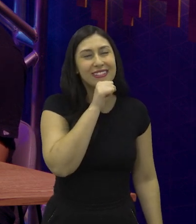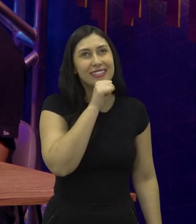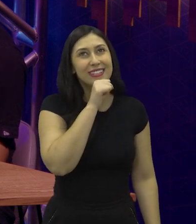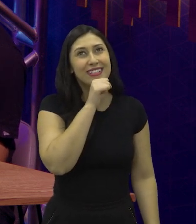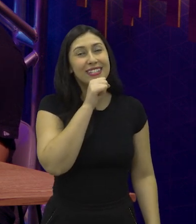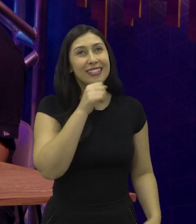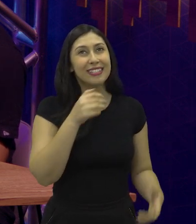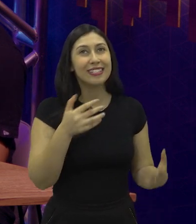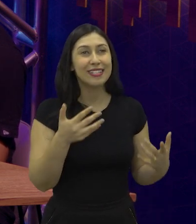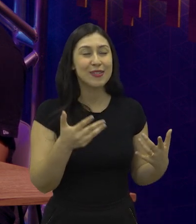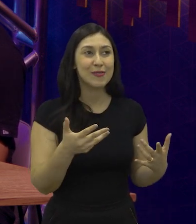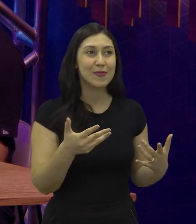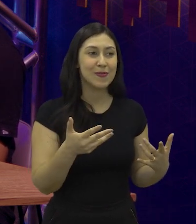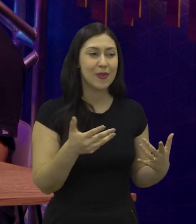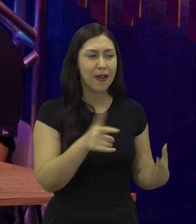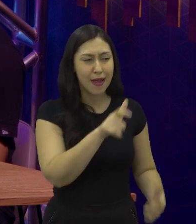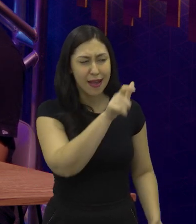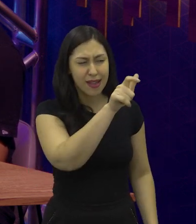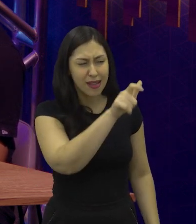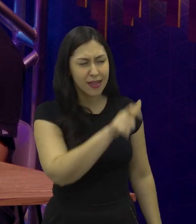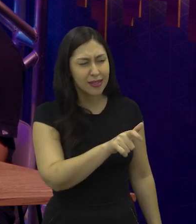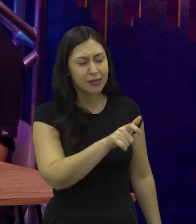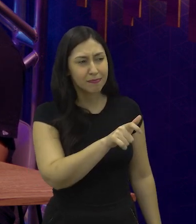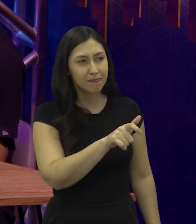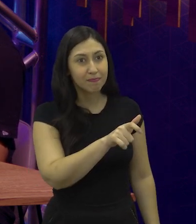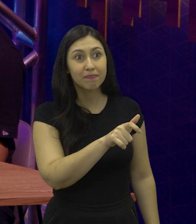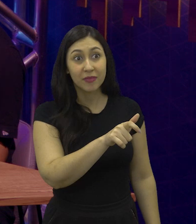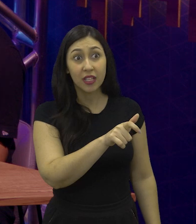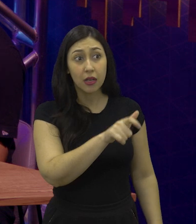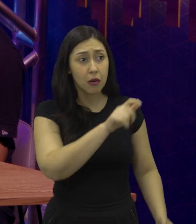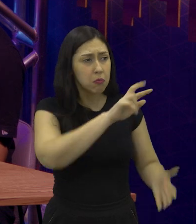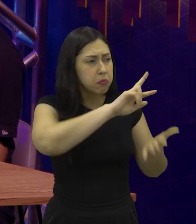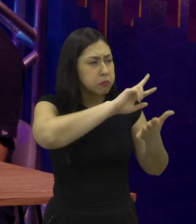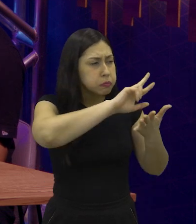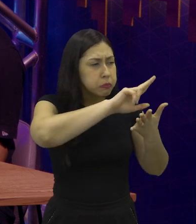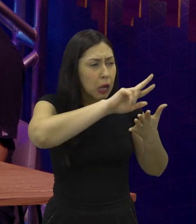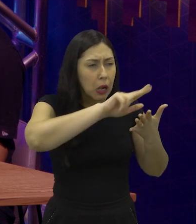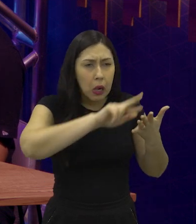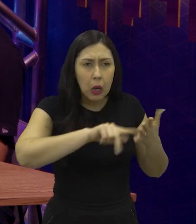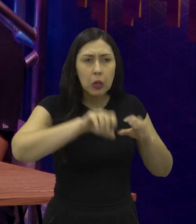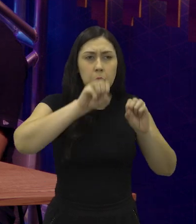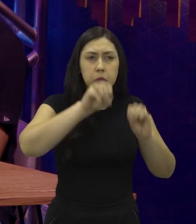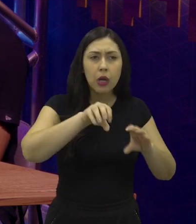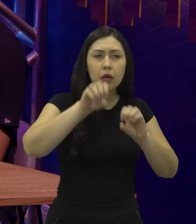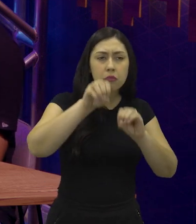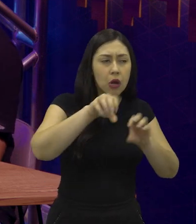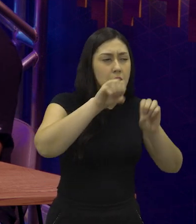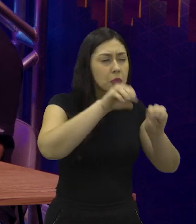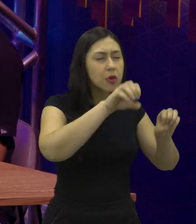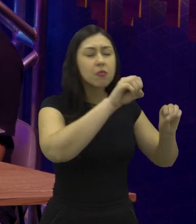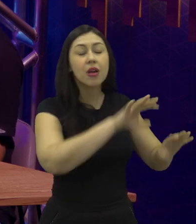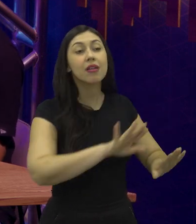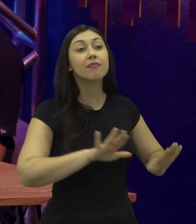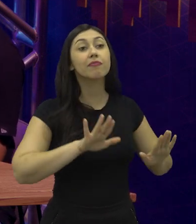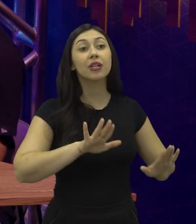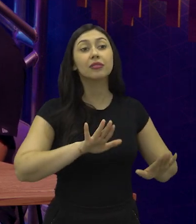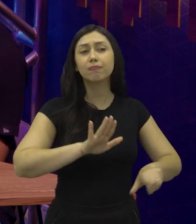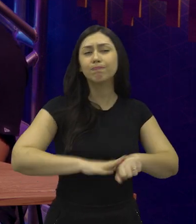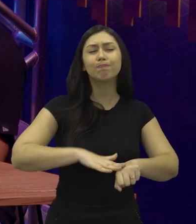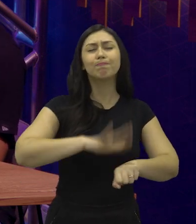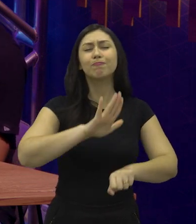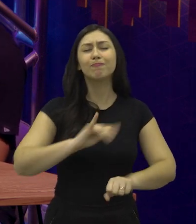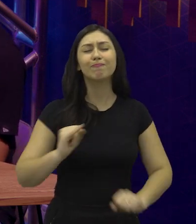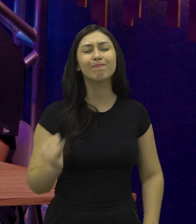E ele... Enfim, dentre tantas coisas, né, que ele ensina, acredito que as coisas